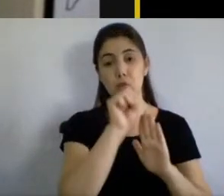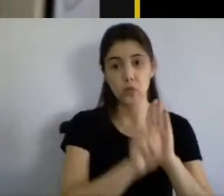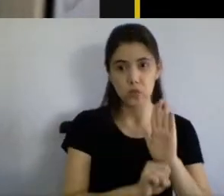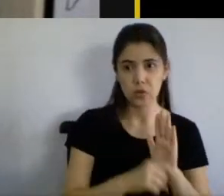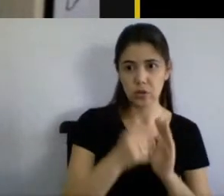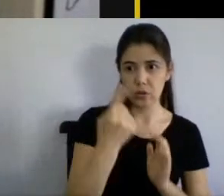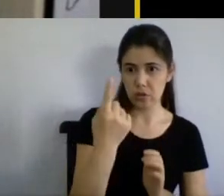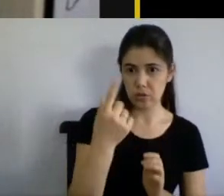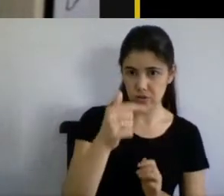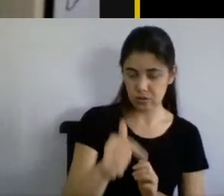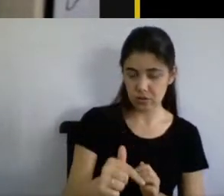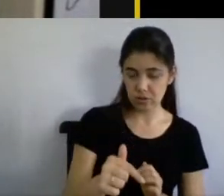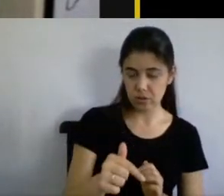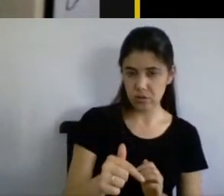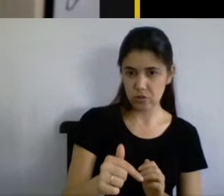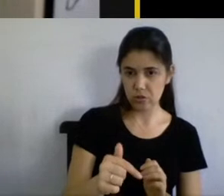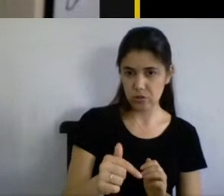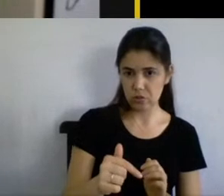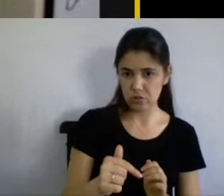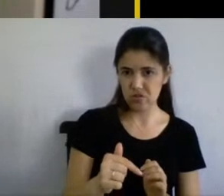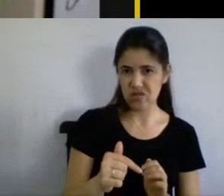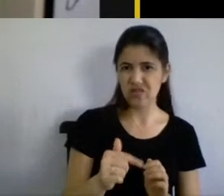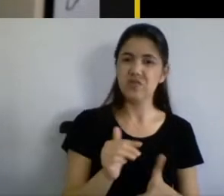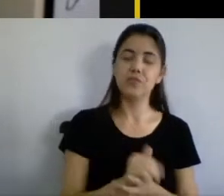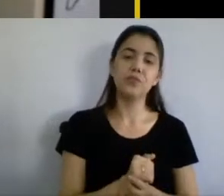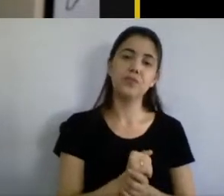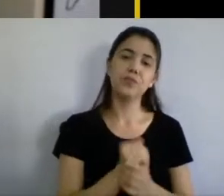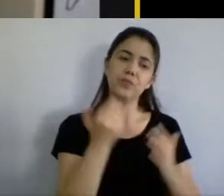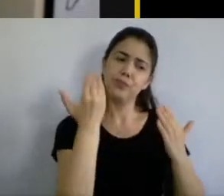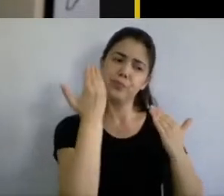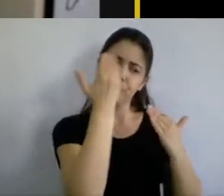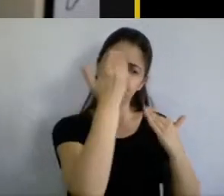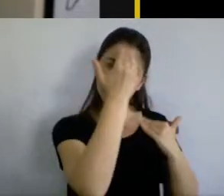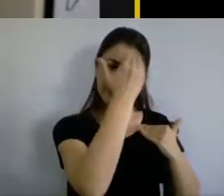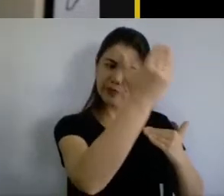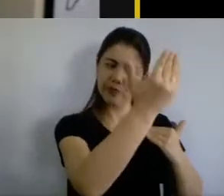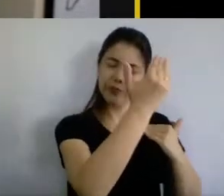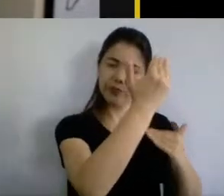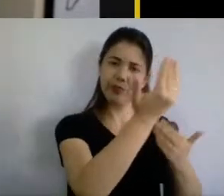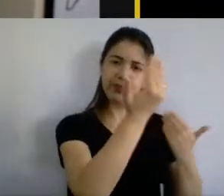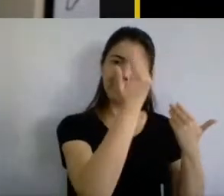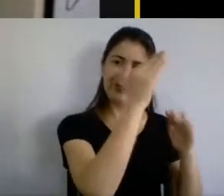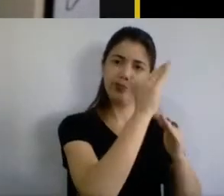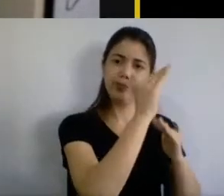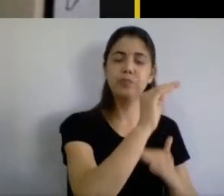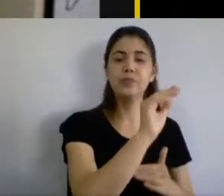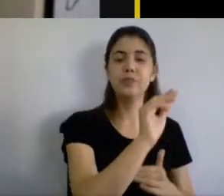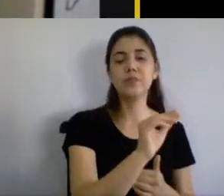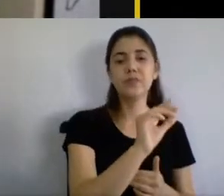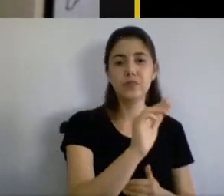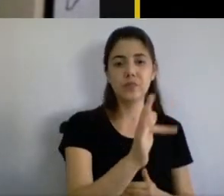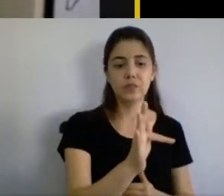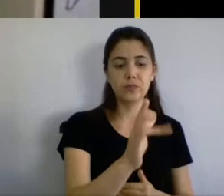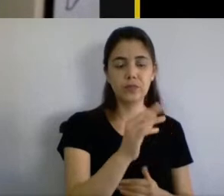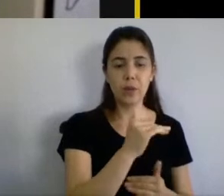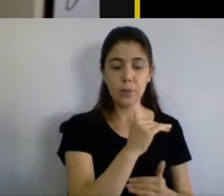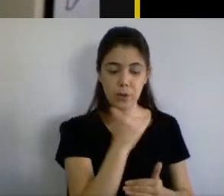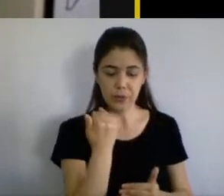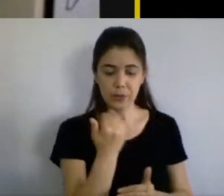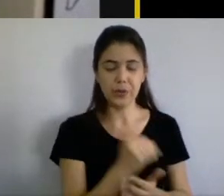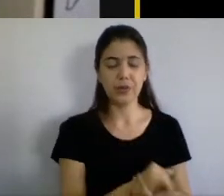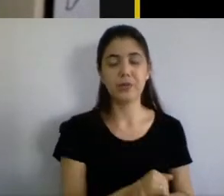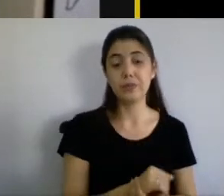elogio fúnebre, a gente precisa saber se a gente está fazendo o elogio fúnebre de um aristocrata, o elogio fúnebre de